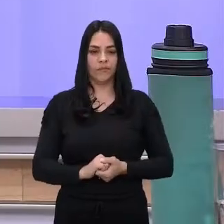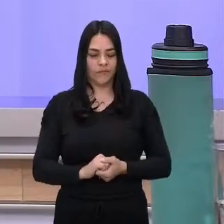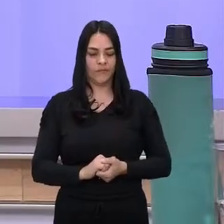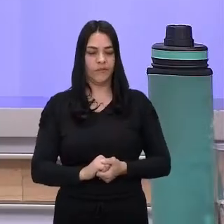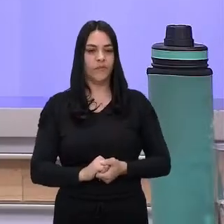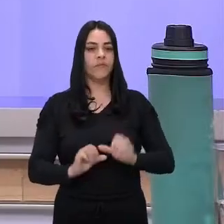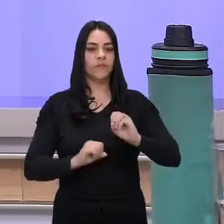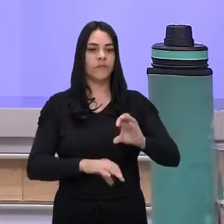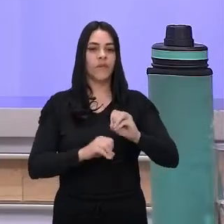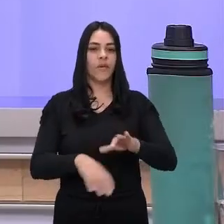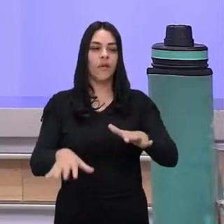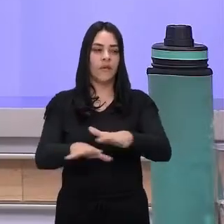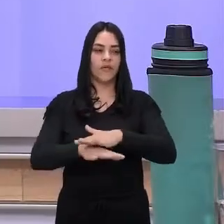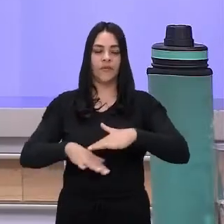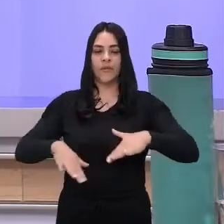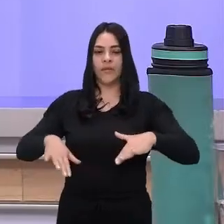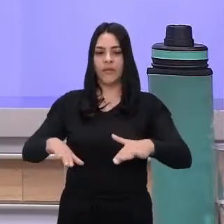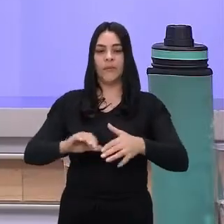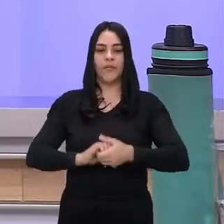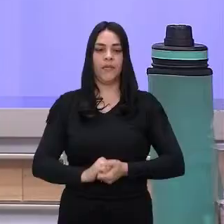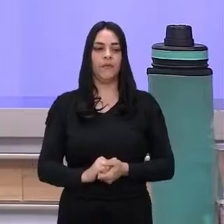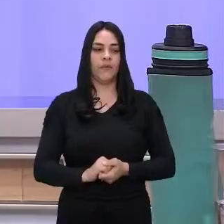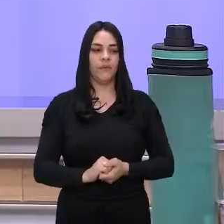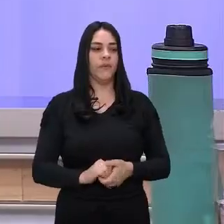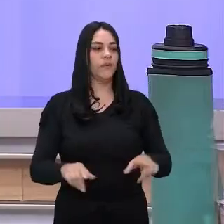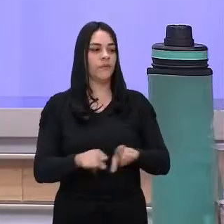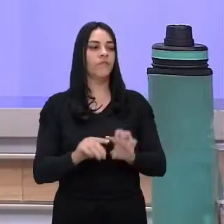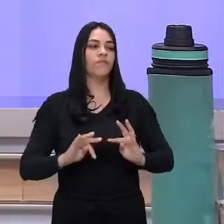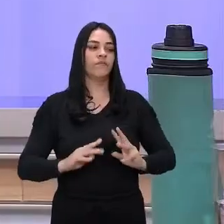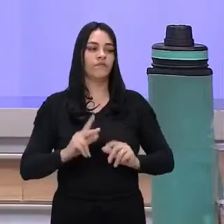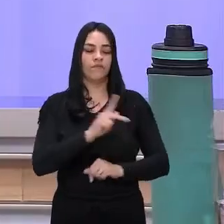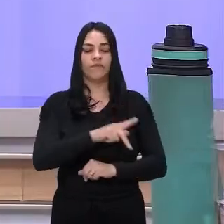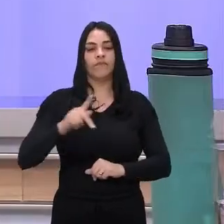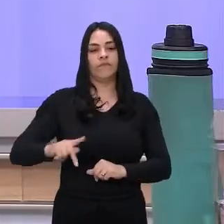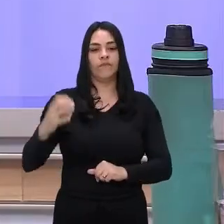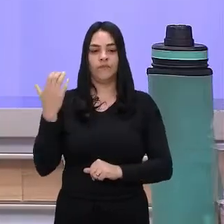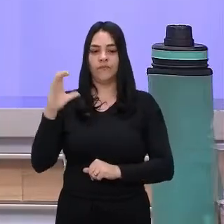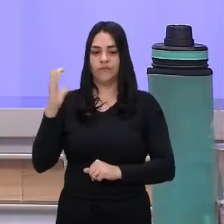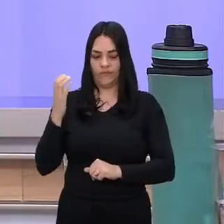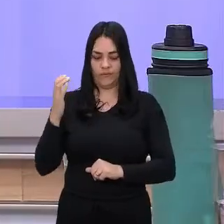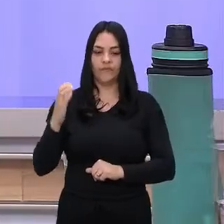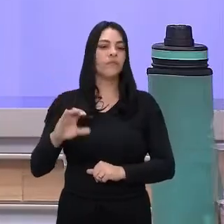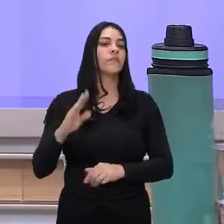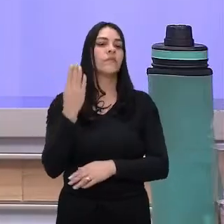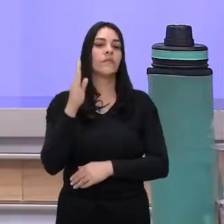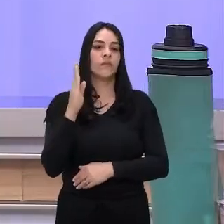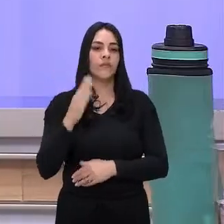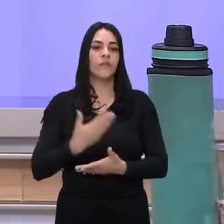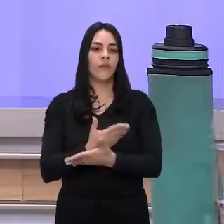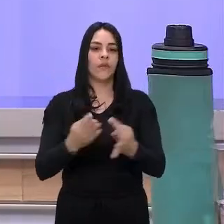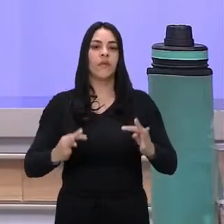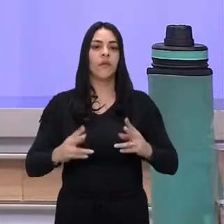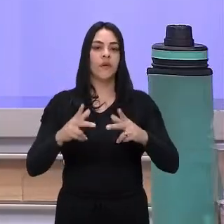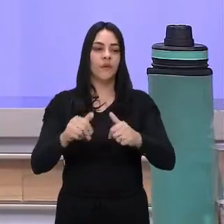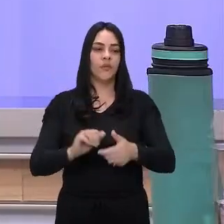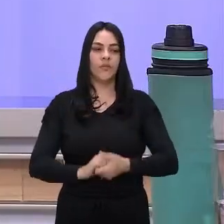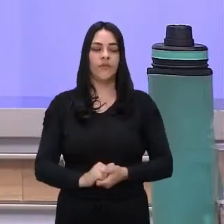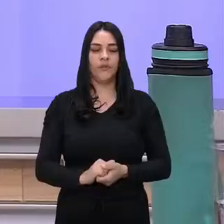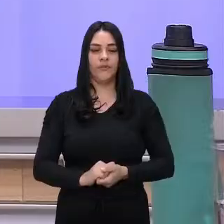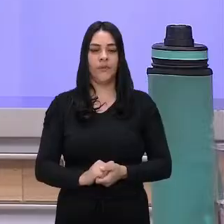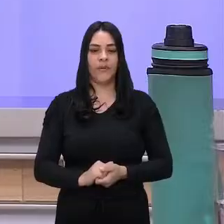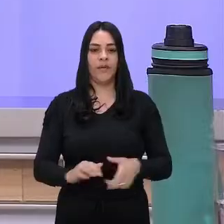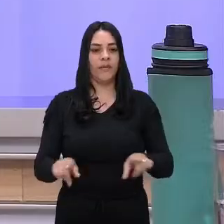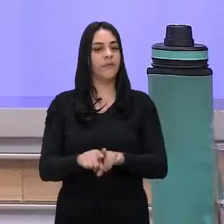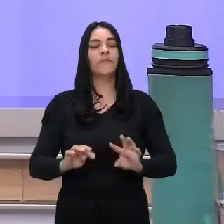educação ambiental, que não é somente para professores de ciências, não é somente para professores de biologia, todos os